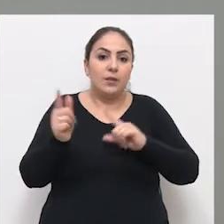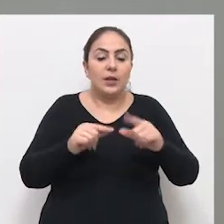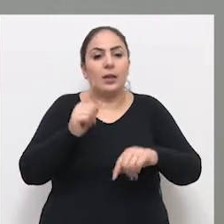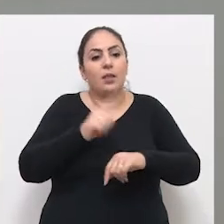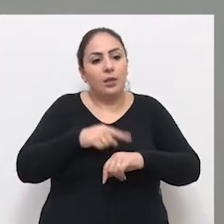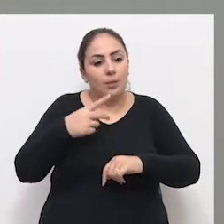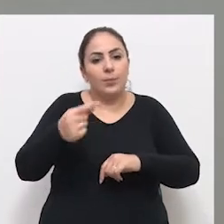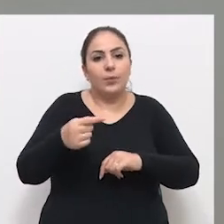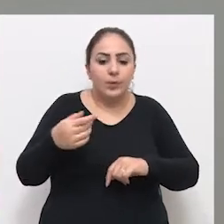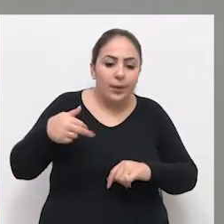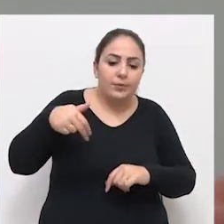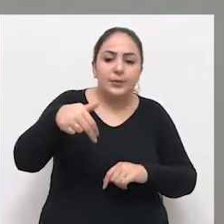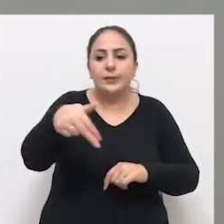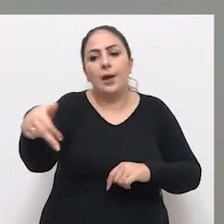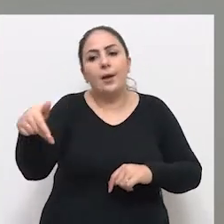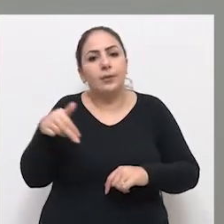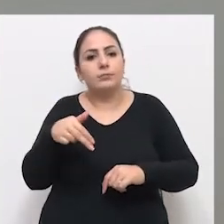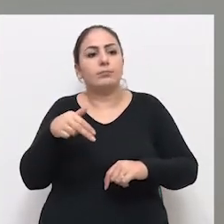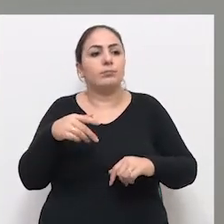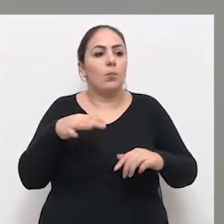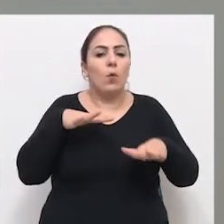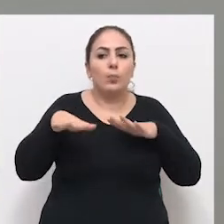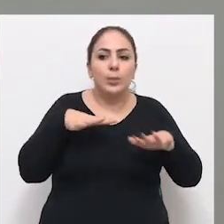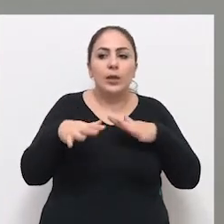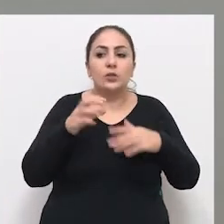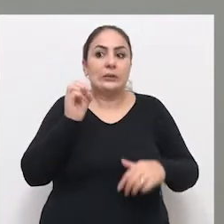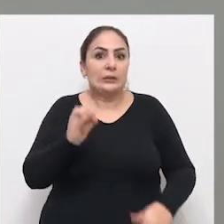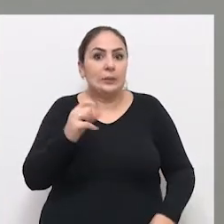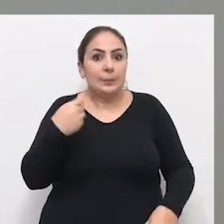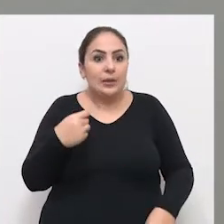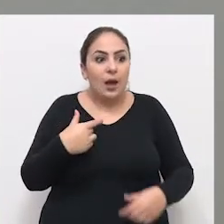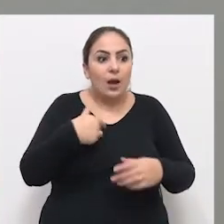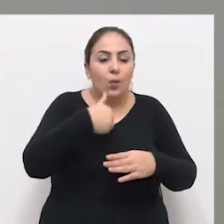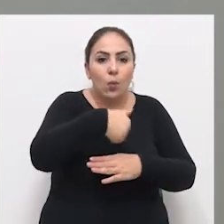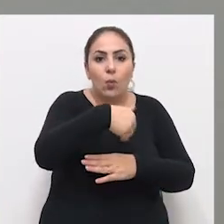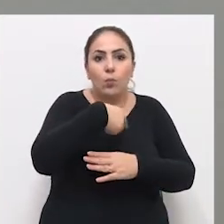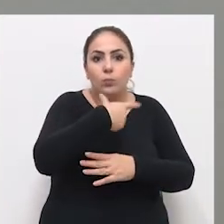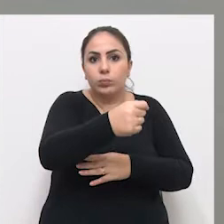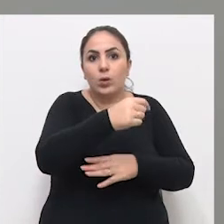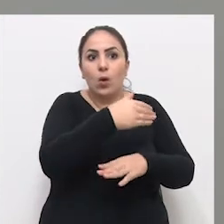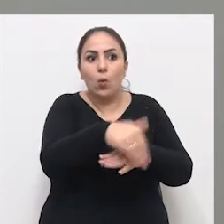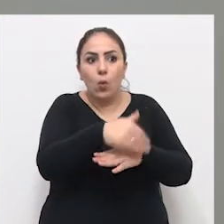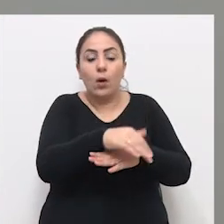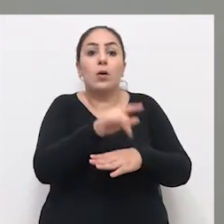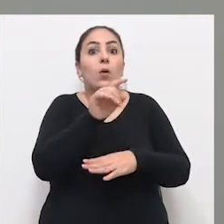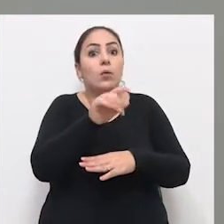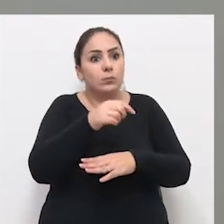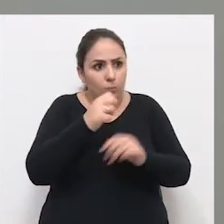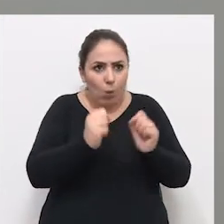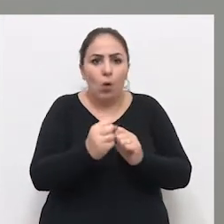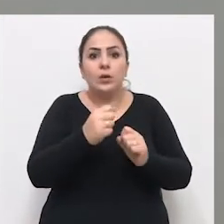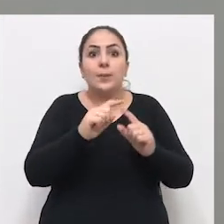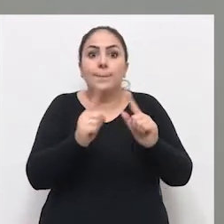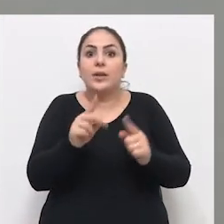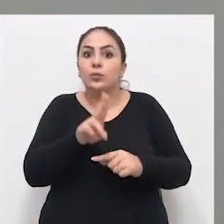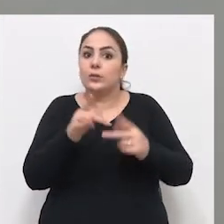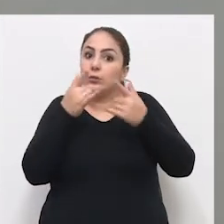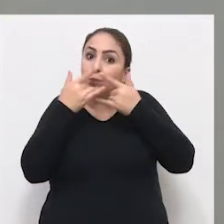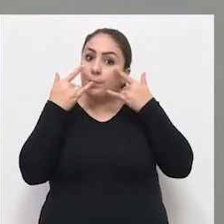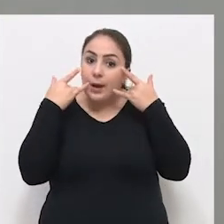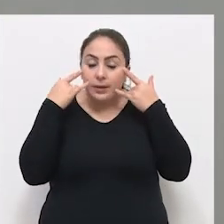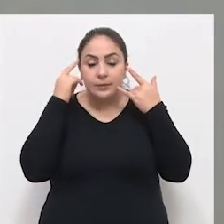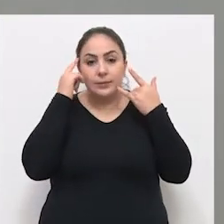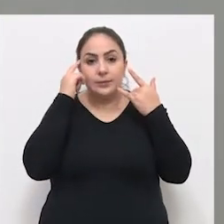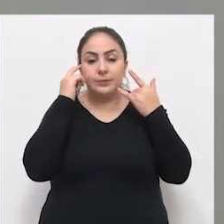de tempos em tempos levantar, dar uma caminhada. Se você tiver que sair para a rua, saia para a rua, porém de máscara, se protegendo como tem que se